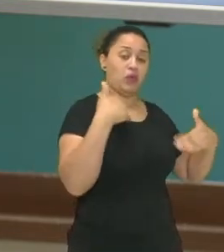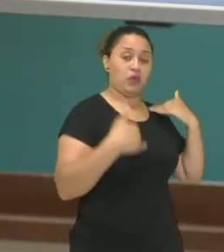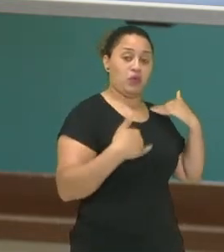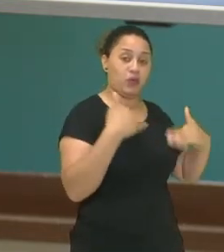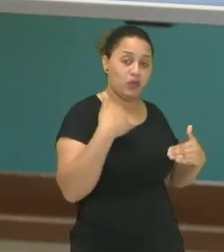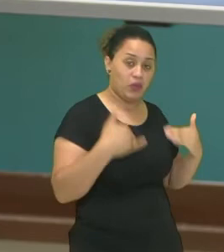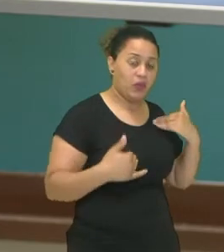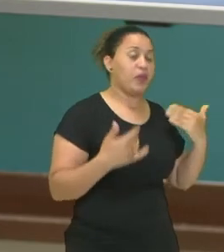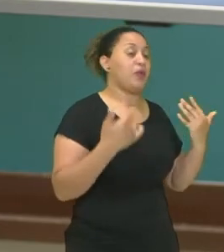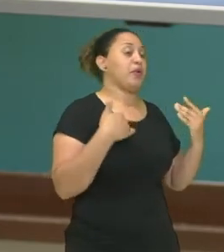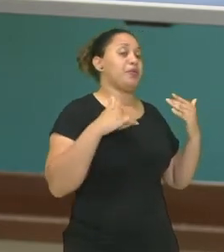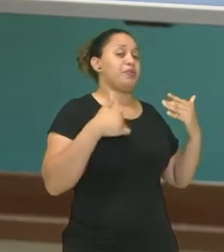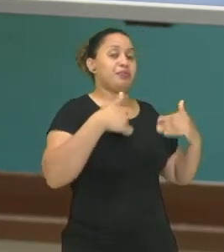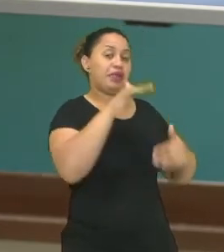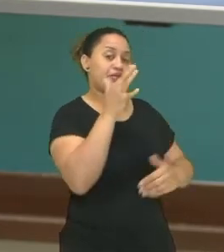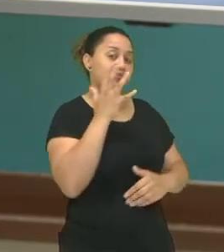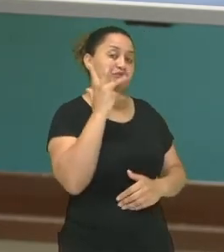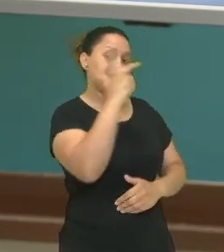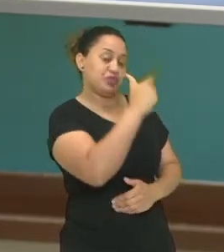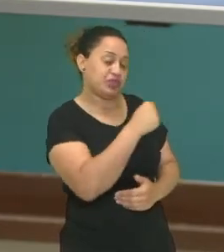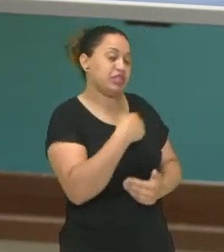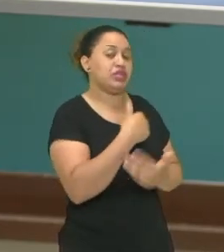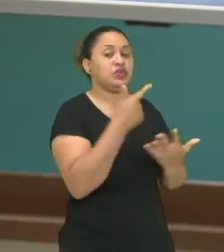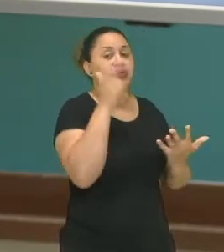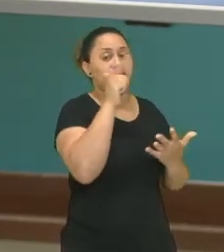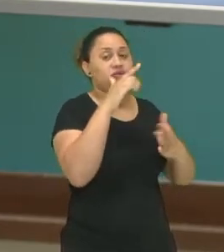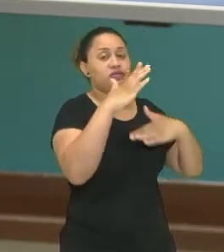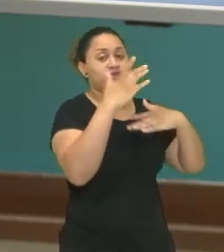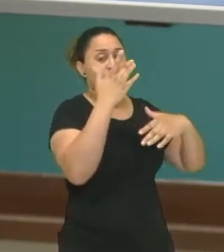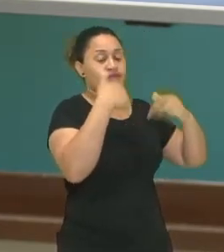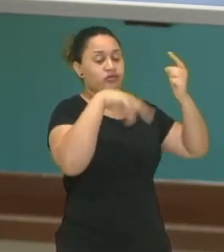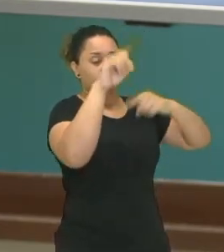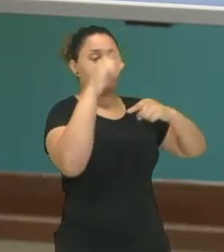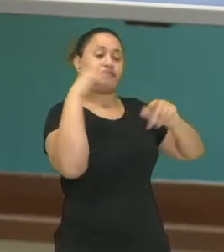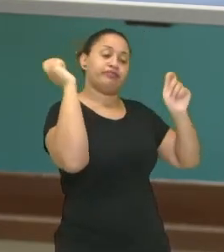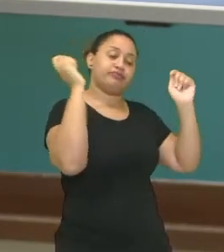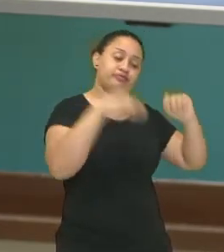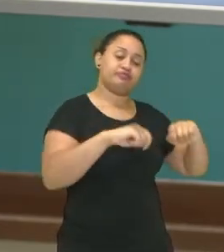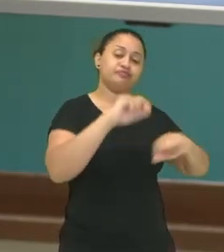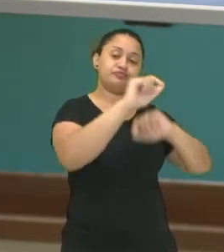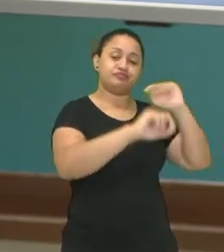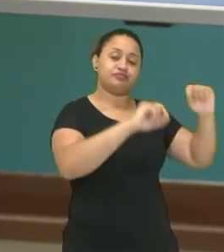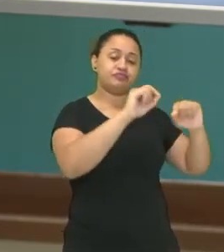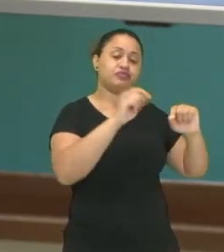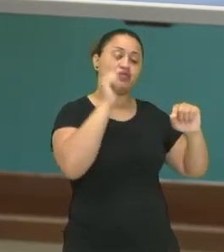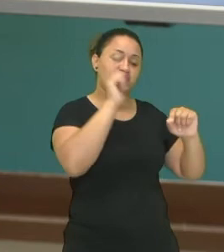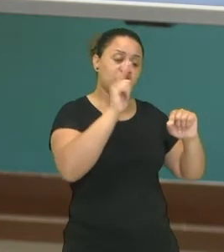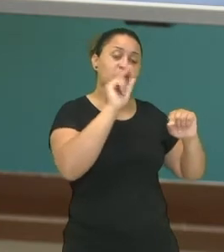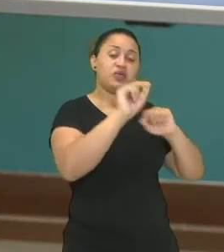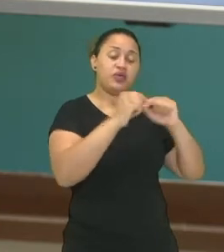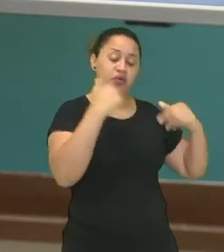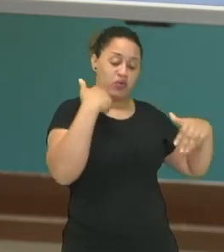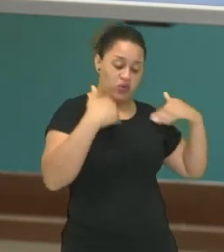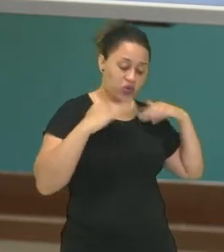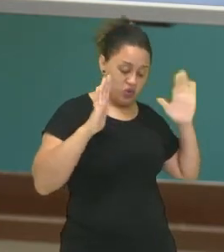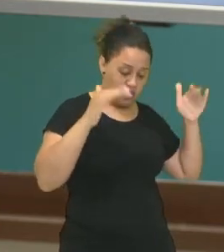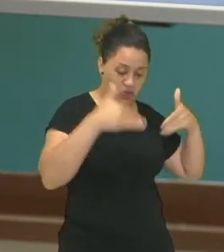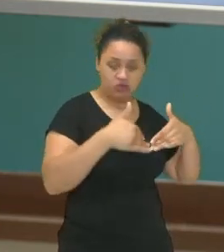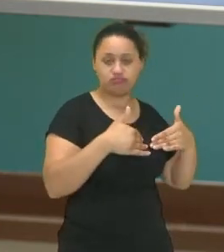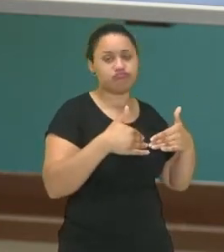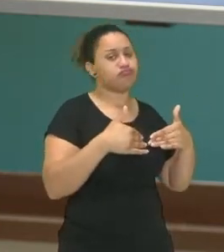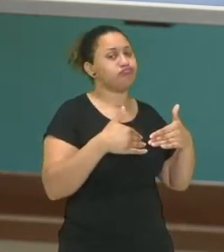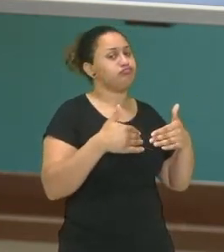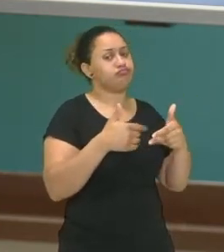fins de embelezamento, para você desenvolver as capacidades, para você cultuar o seu corpo, era visto como